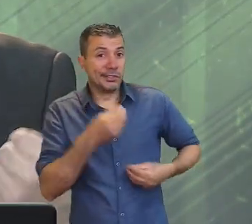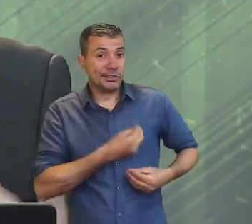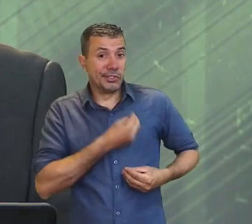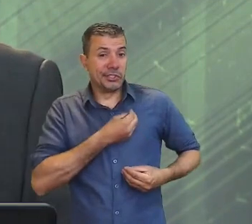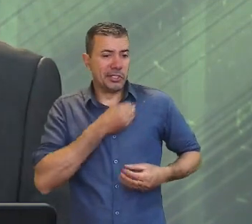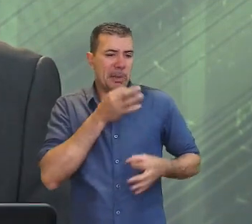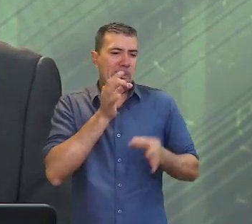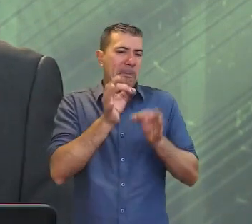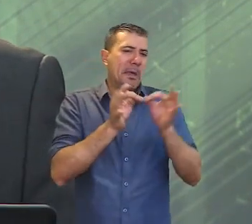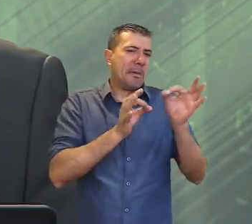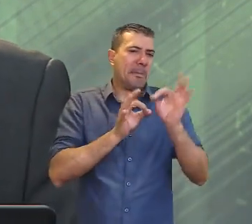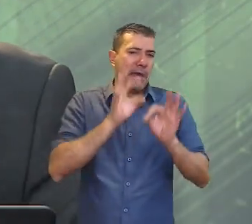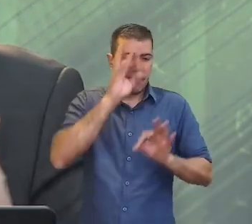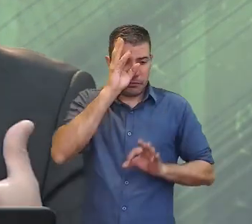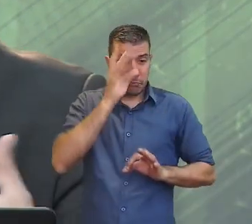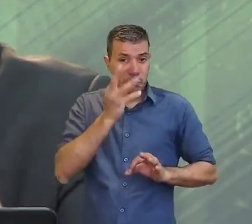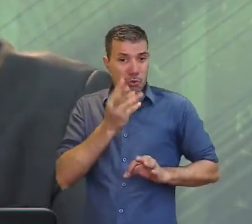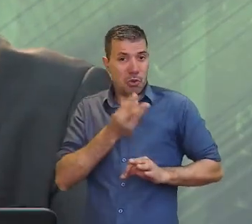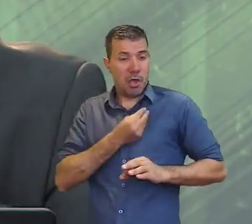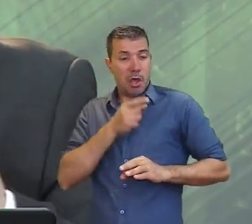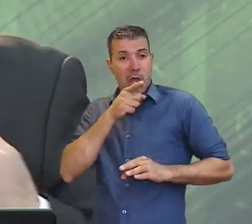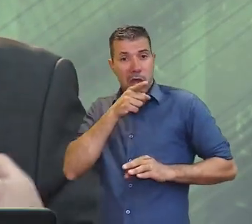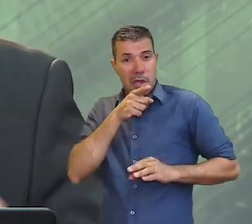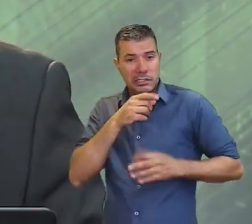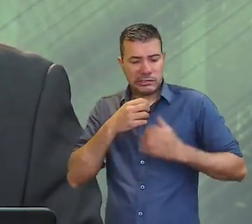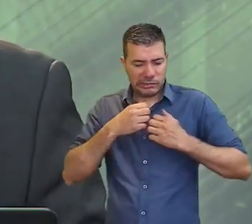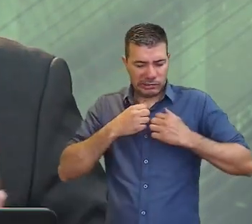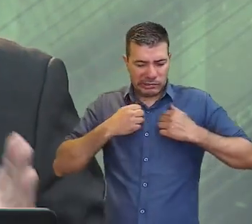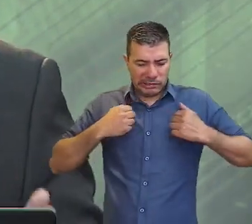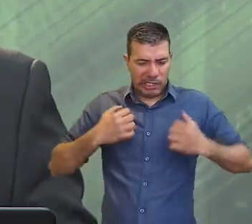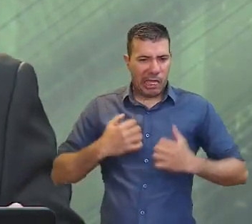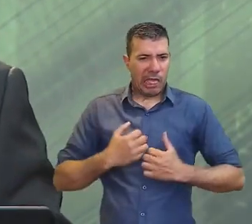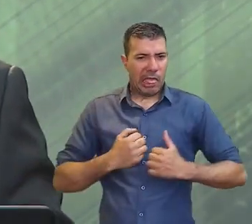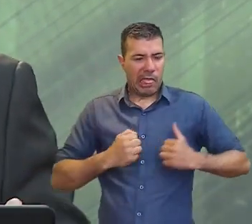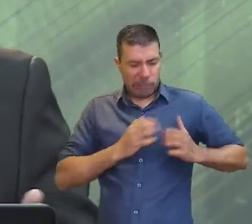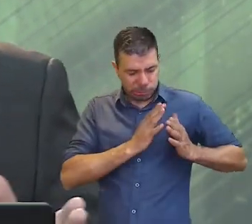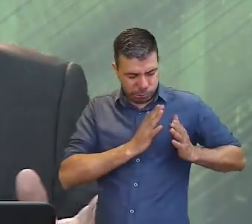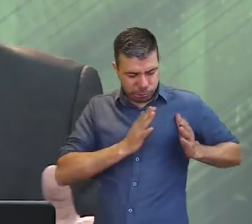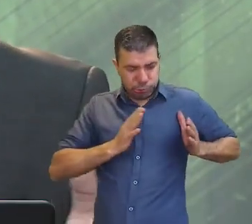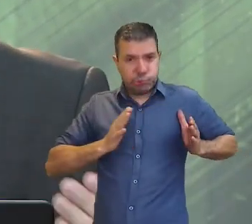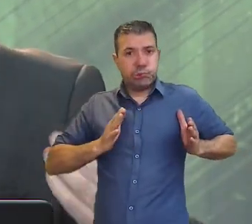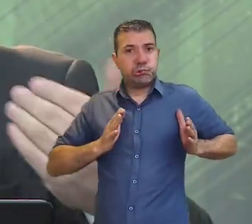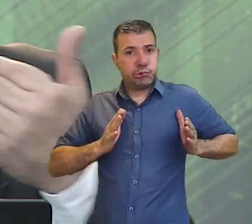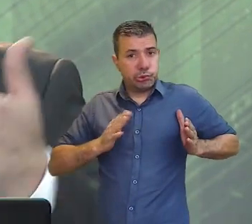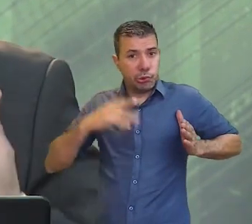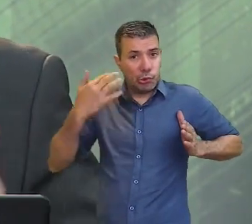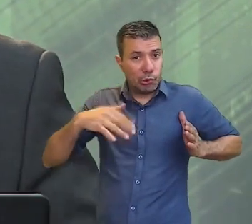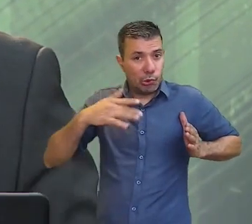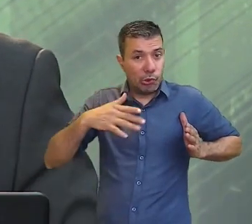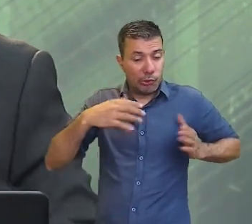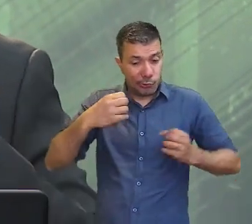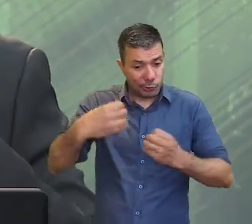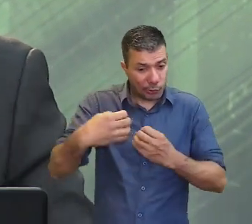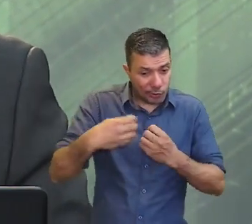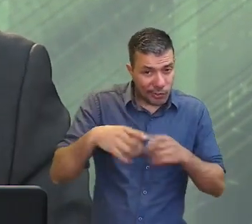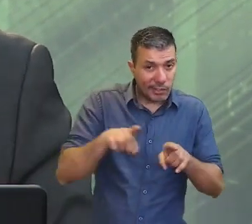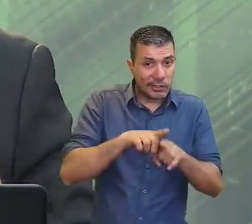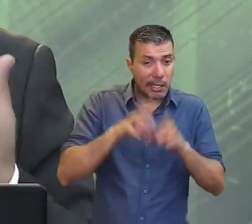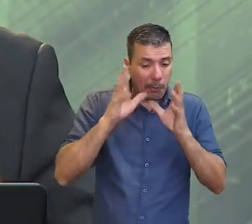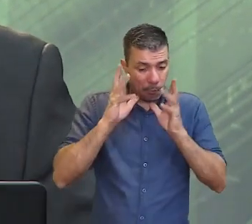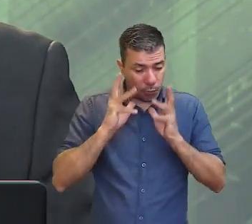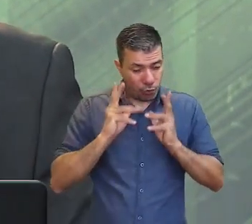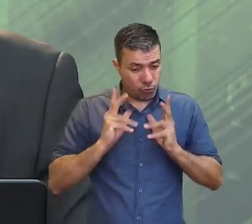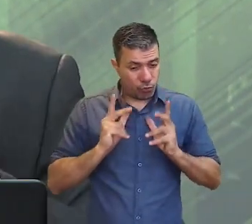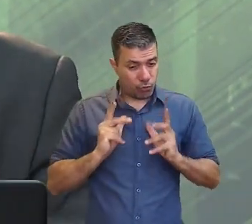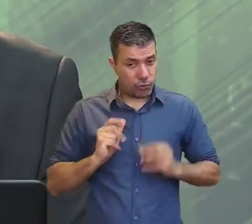um preparo espiritual, é aquilo que a Bíblia diz, o rasgar das vestes, o abrir o coração para que as almas realmente fossem purificadas